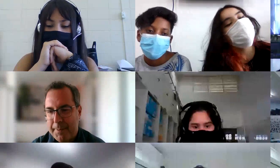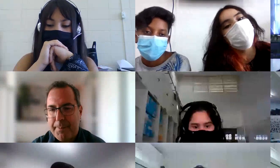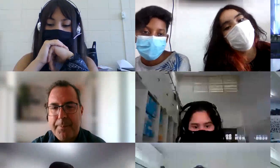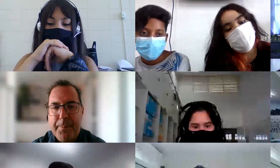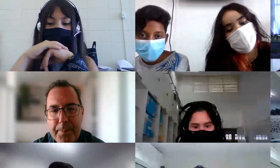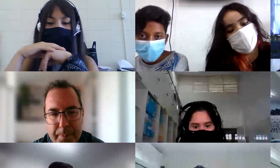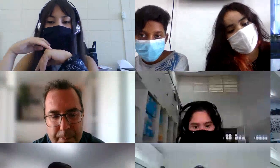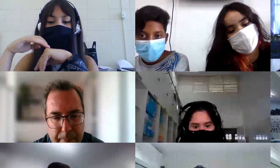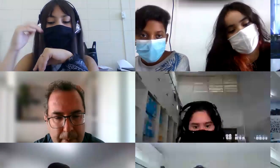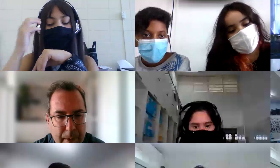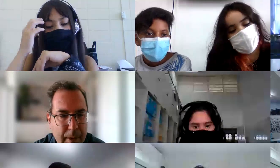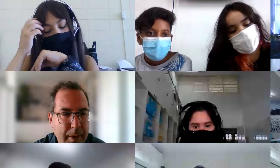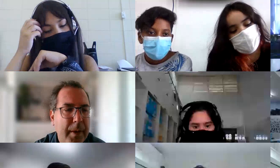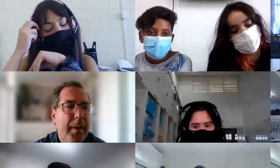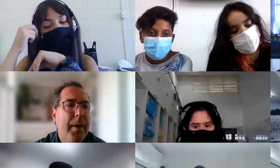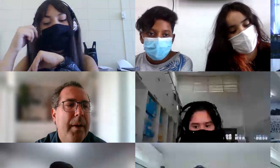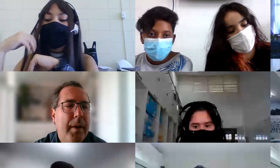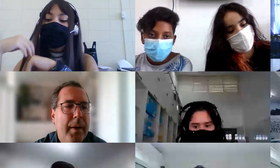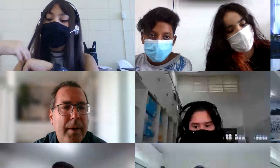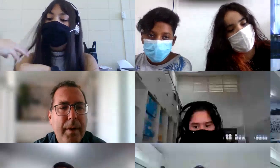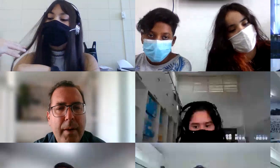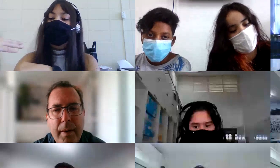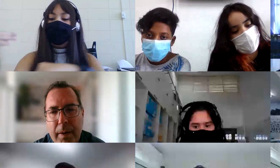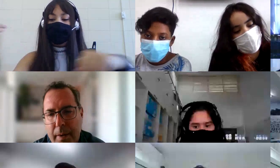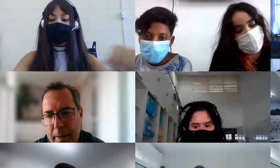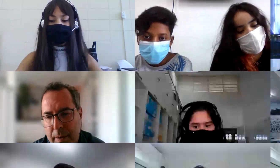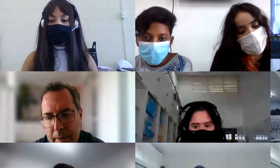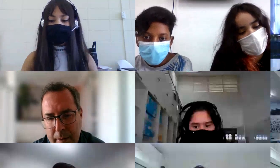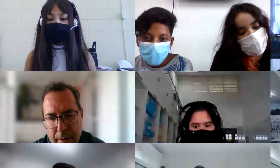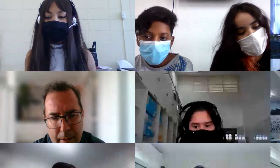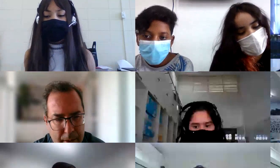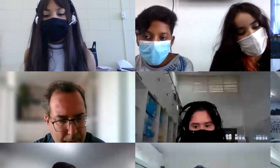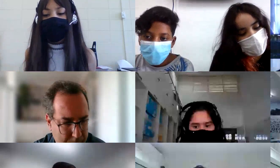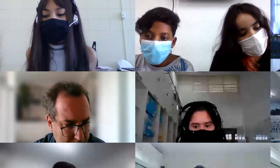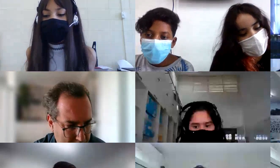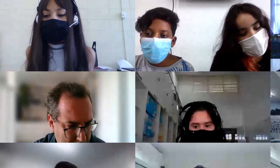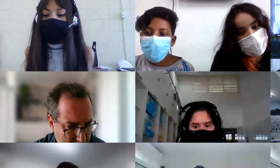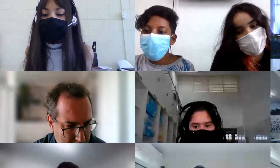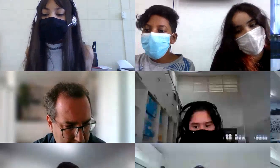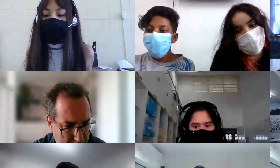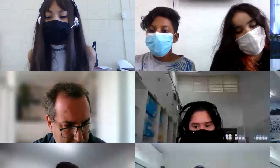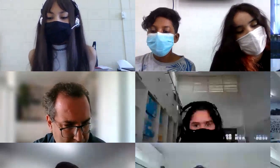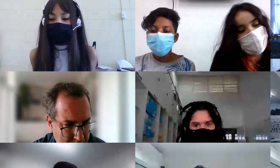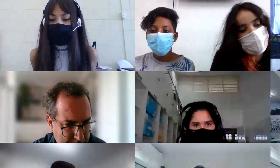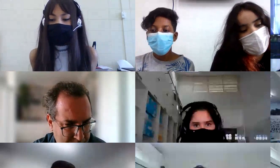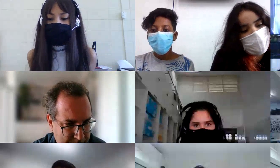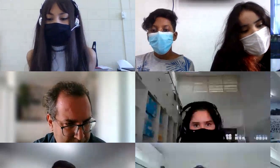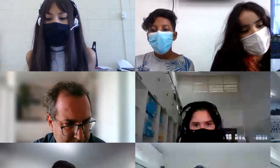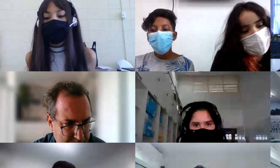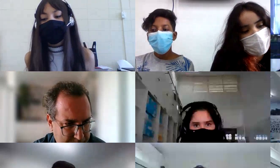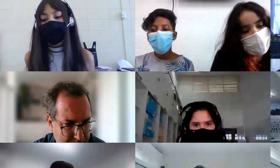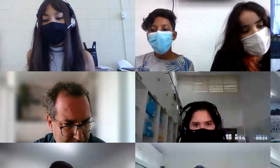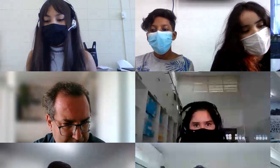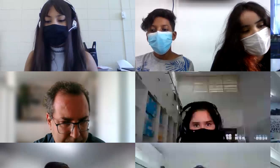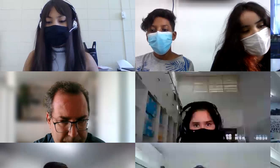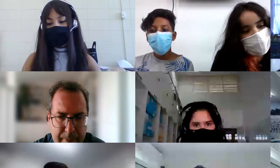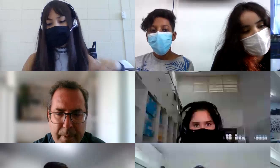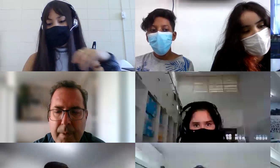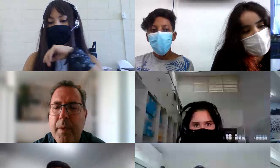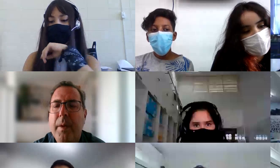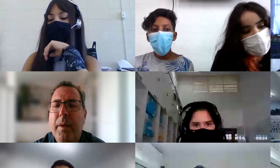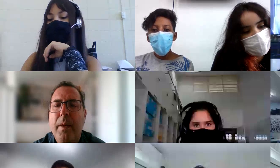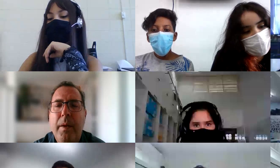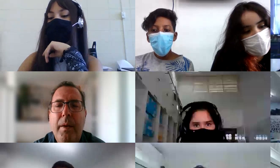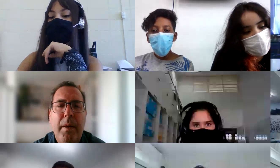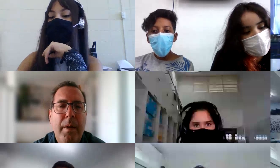vocês mesmos falaram, que importante nós falarmos sobre algo que faz parte de todos nós, da